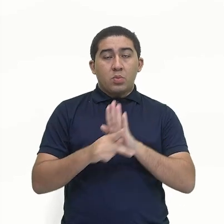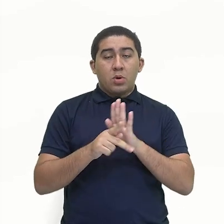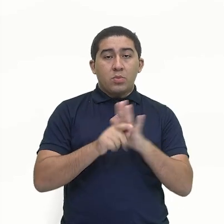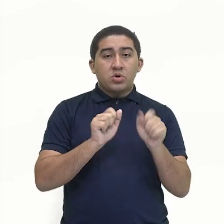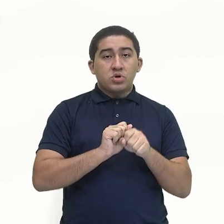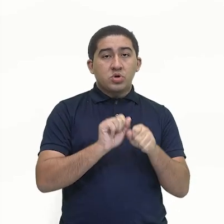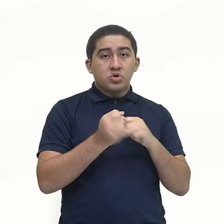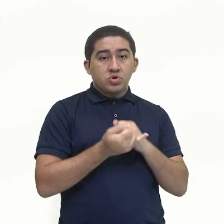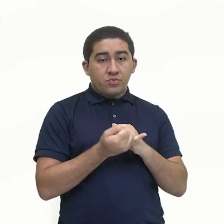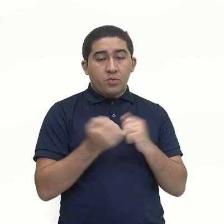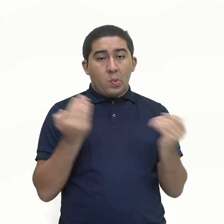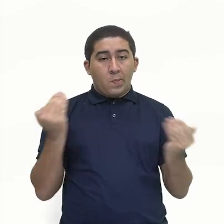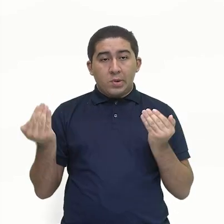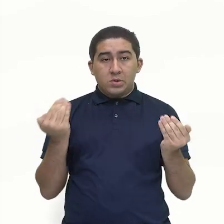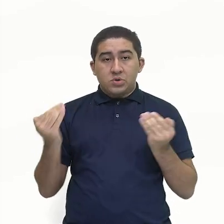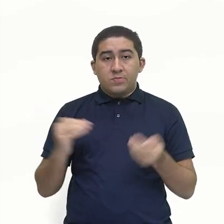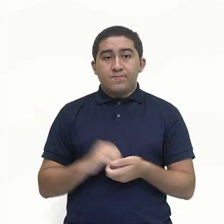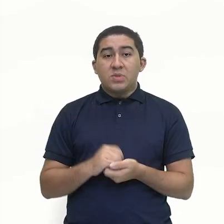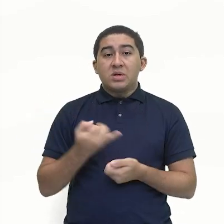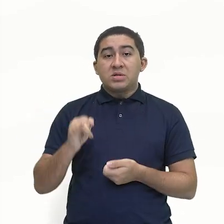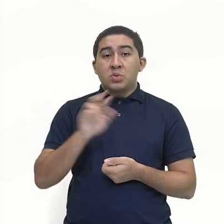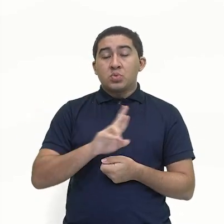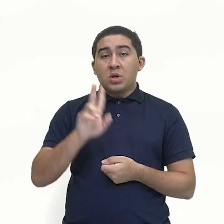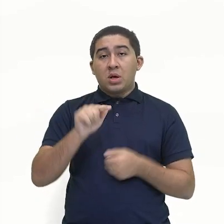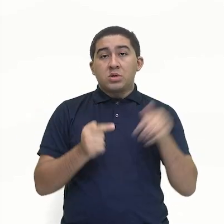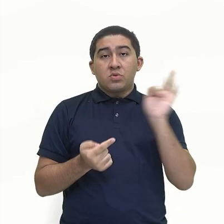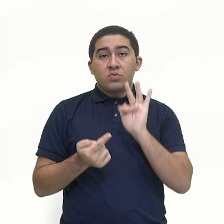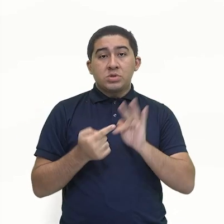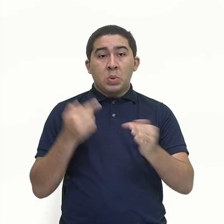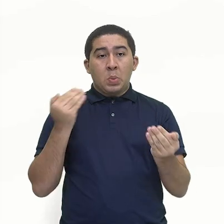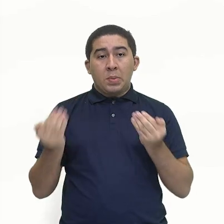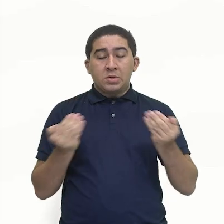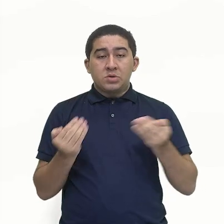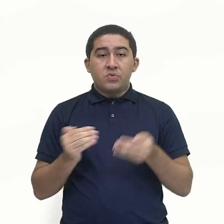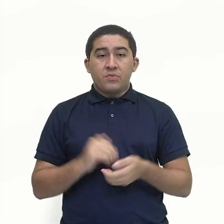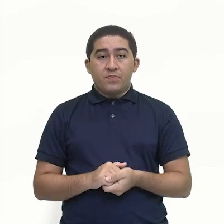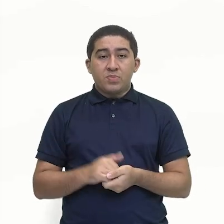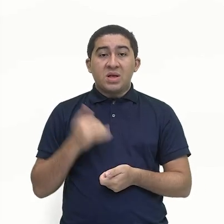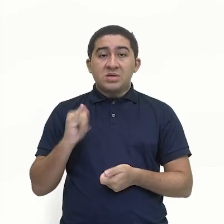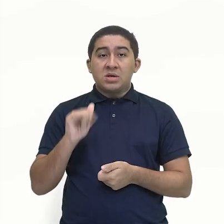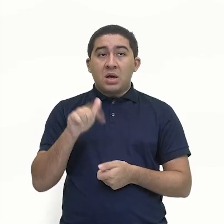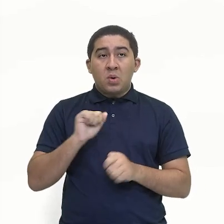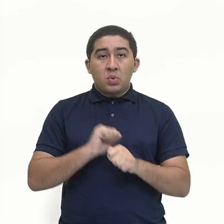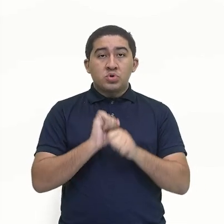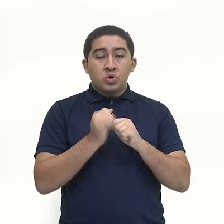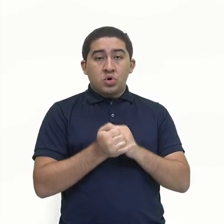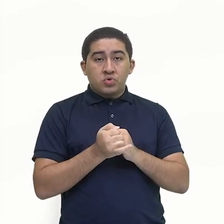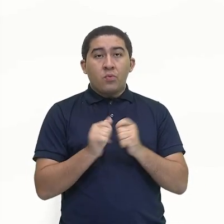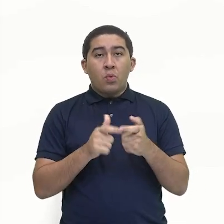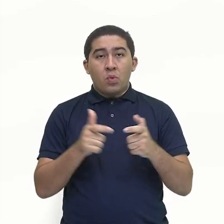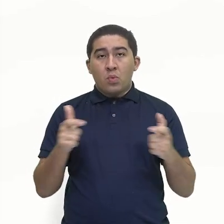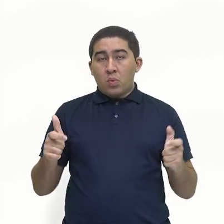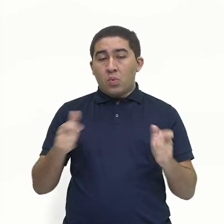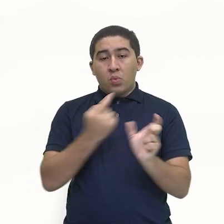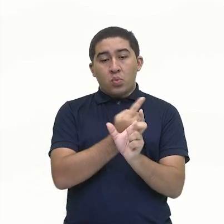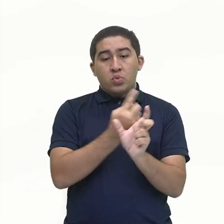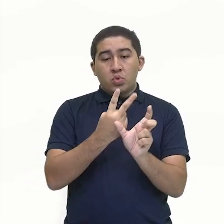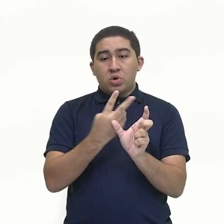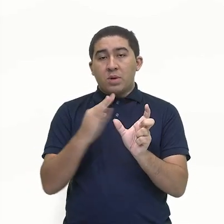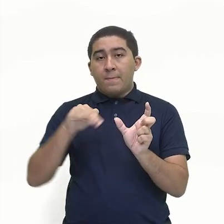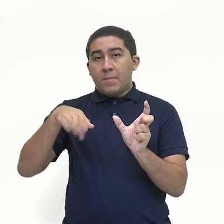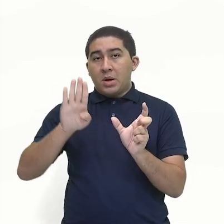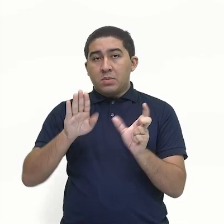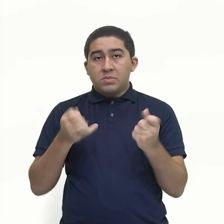tá? É quando eu utilizo um adjetivo com essa função comparativa. Se ele for um adjetivo longo, tá? Eu